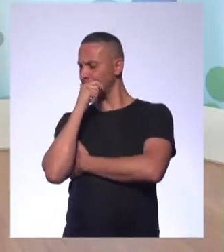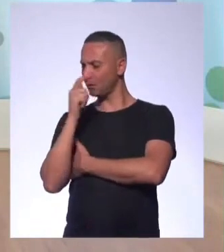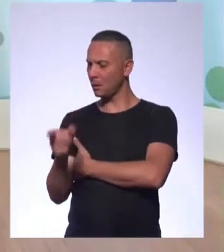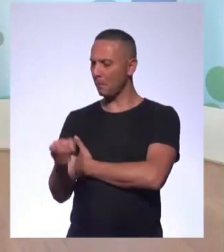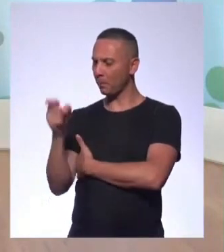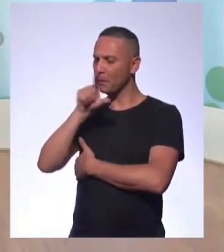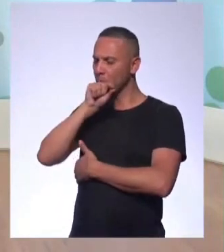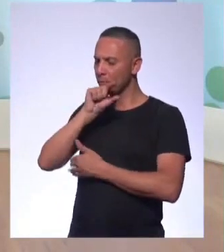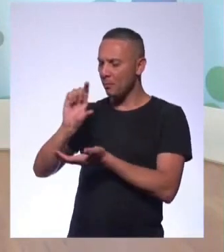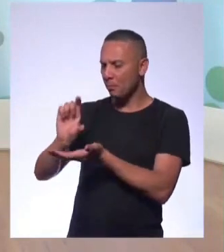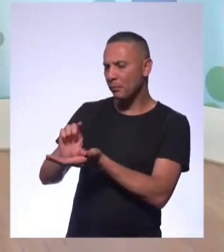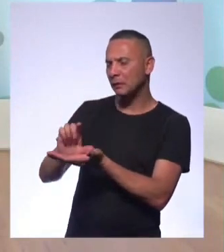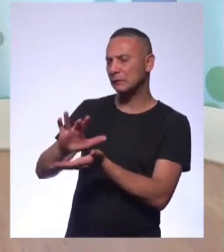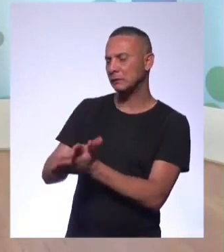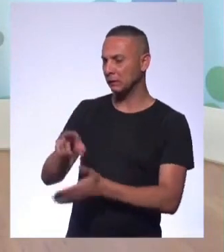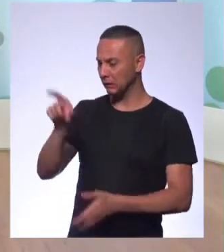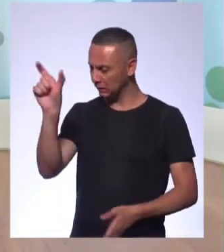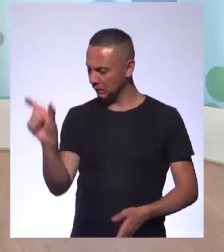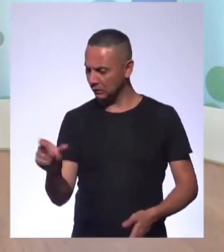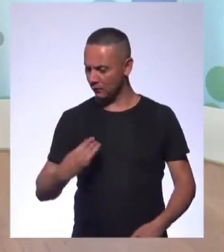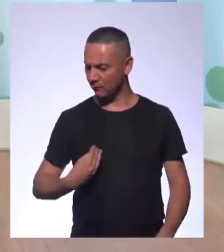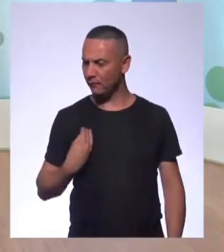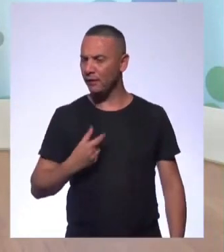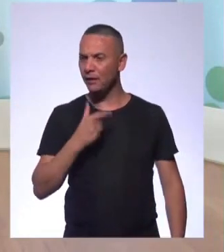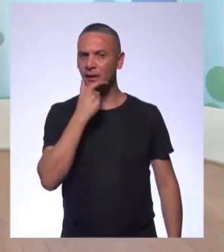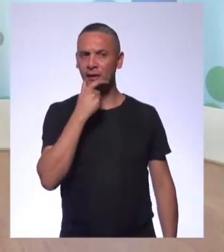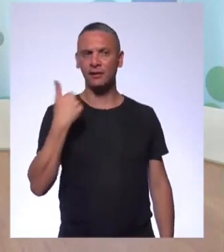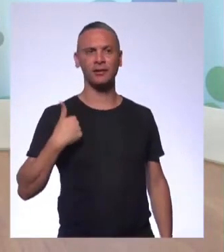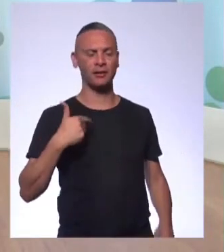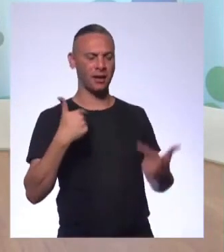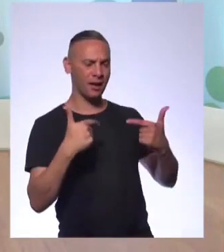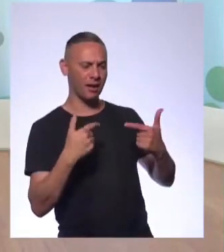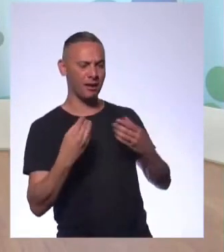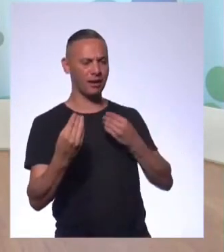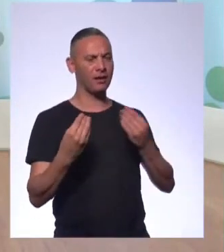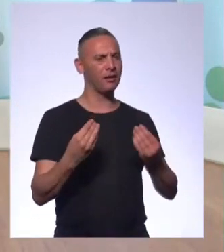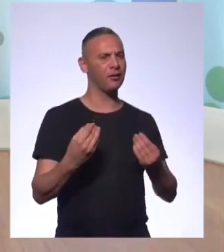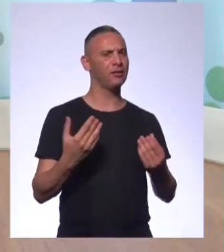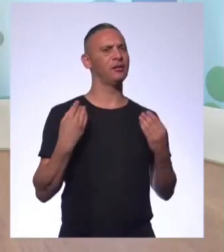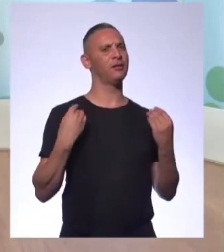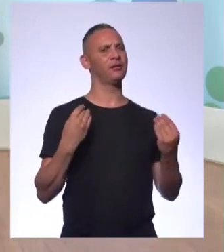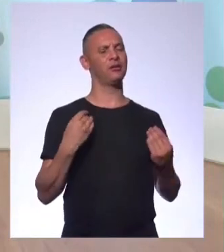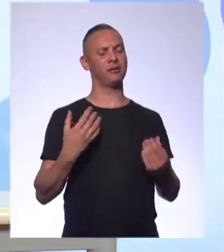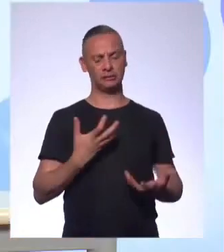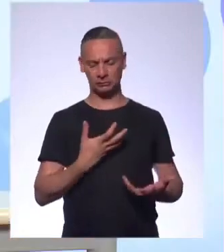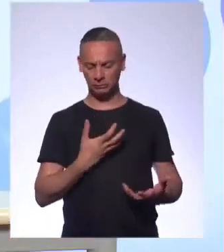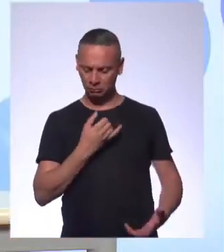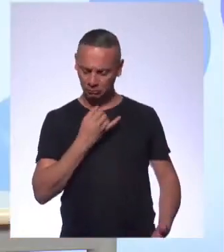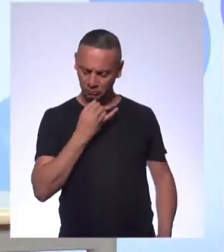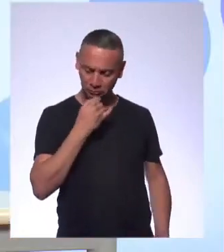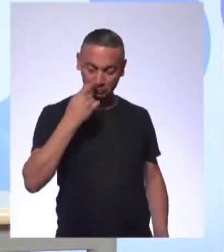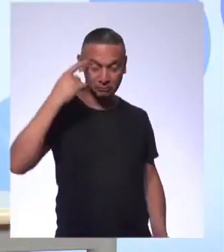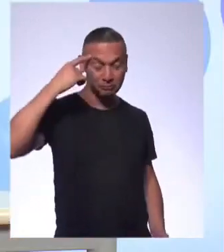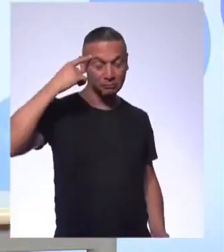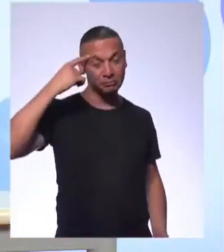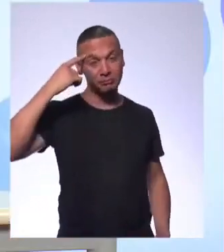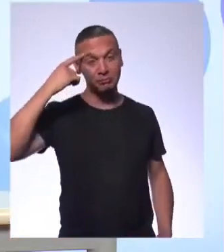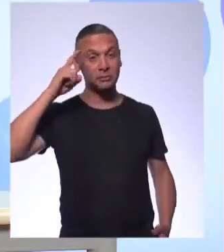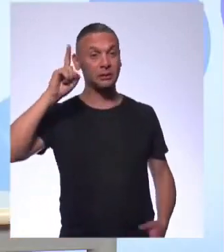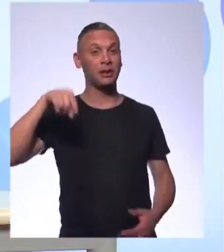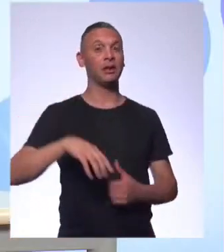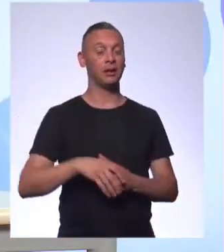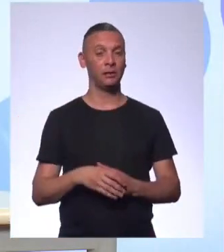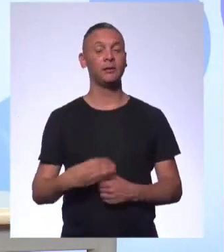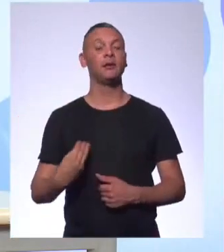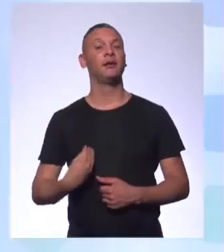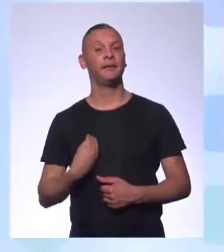uma vida. Gente, olha, a vida é tão rara. A gente ironizando aqui, debochando do cara. Não, por favor, não. Poxa, não, eu pensei nisso, A né? vida é rara no